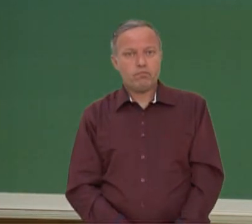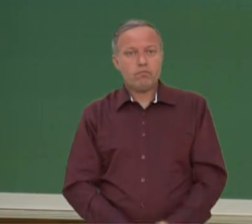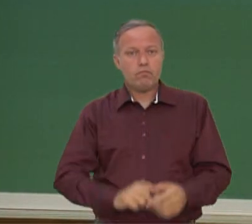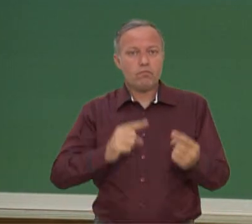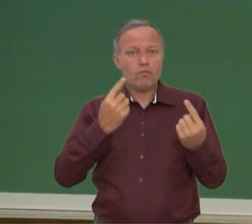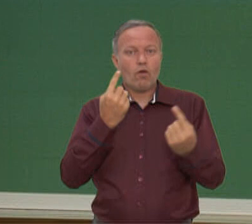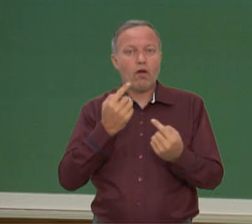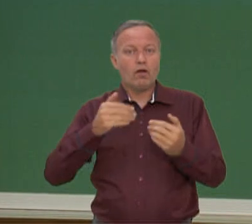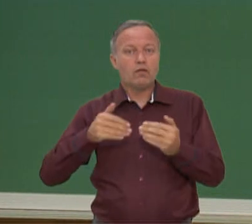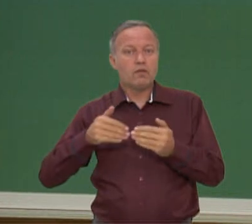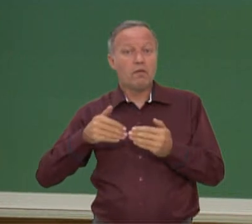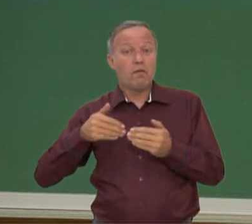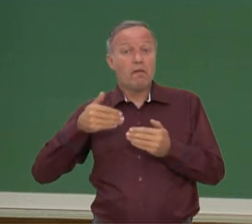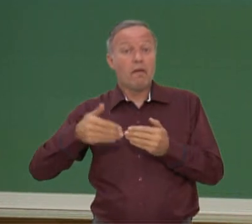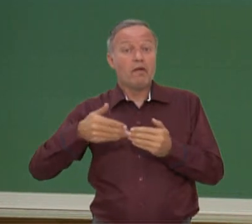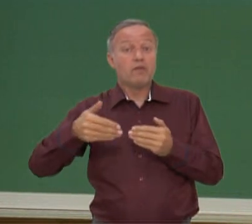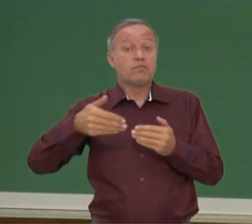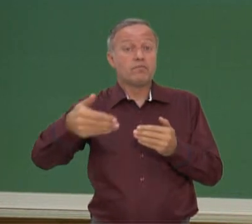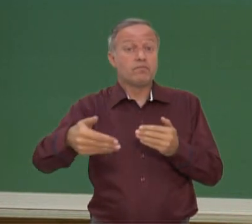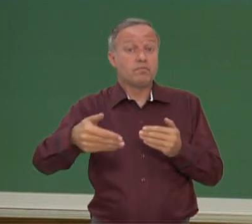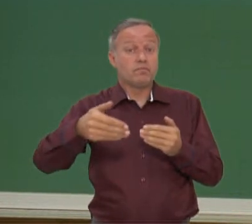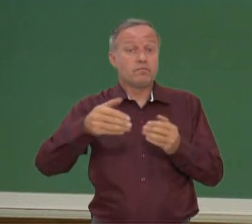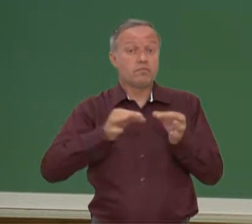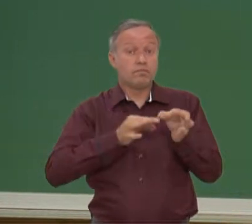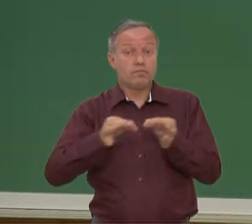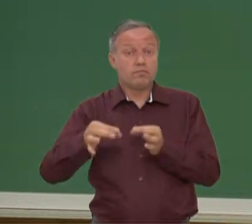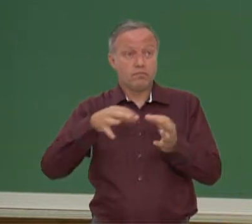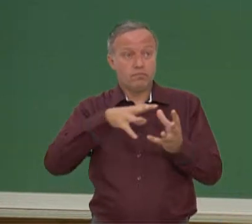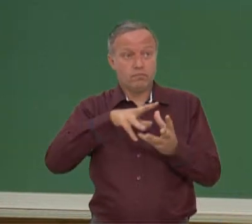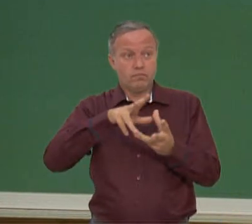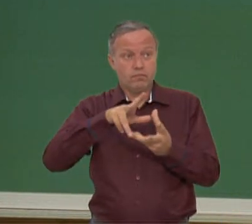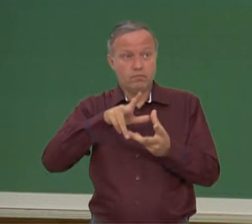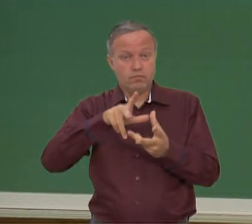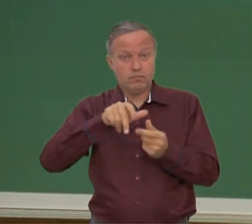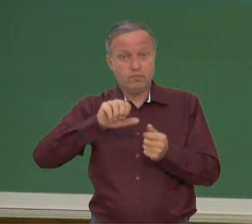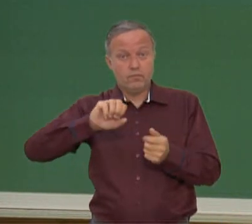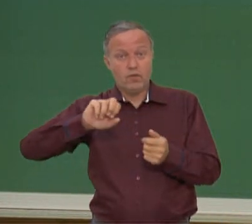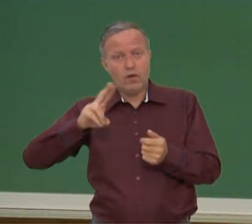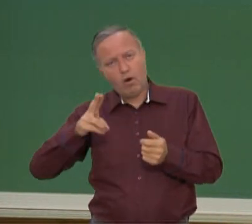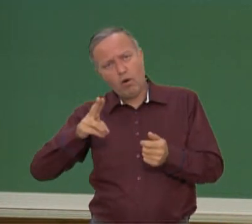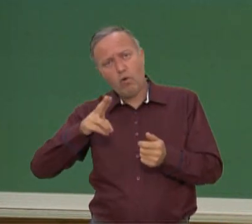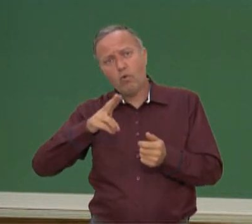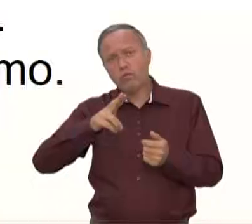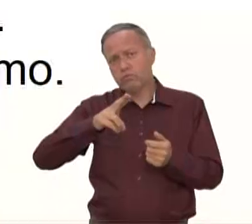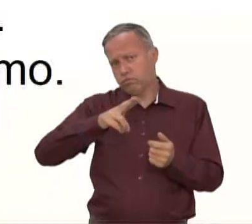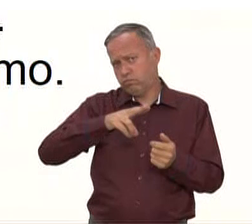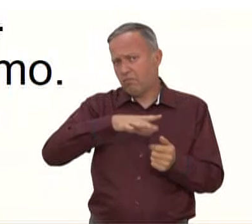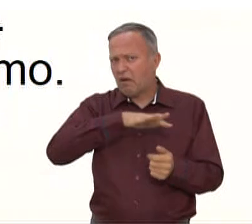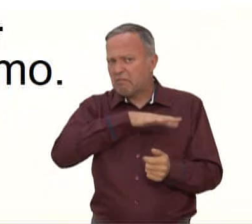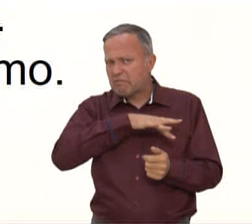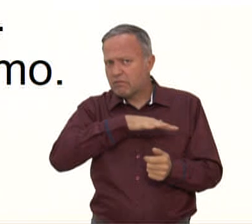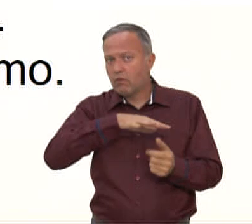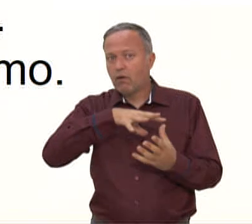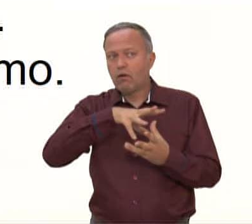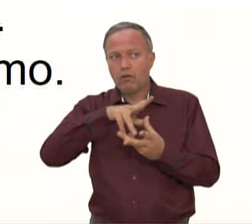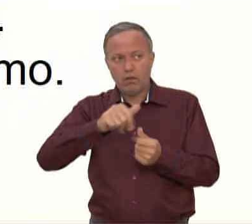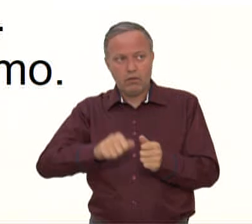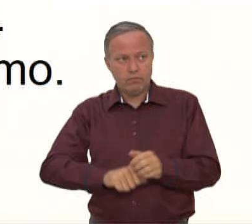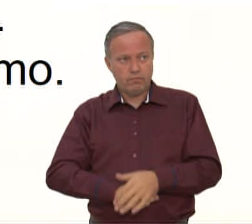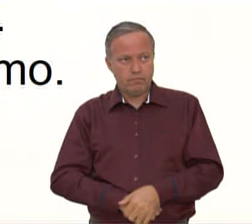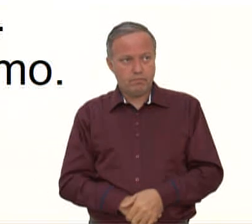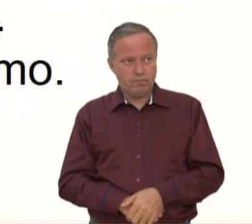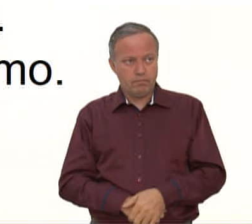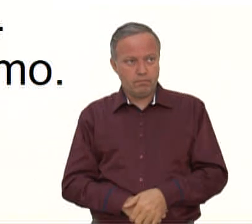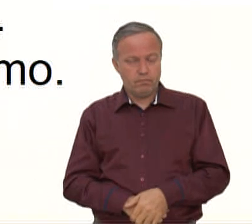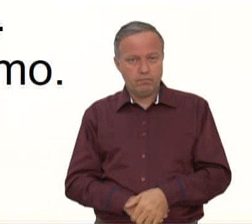são as consequências dessa nova ordem mundial ou desordem mundial, né? Então, vamos ver lá. A